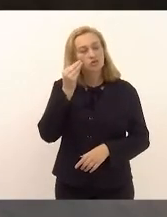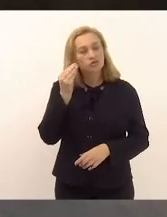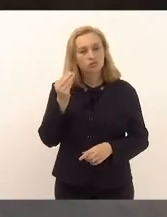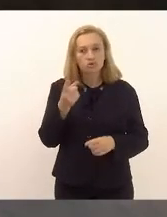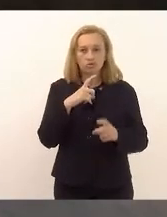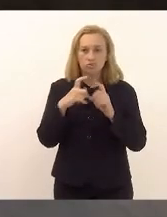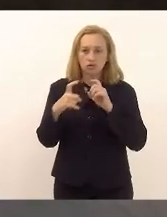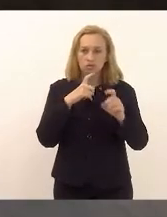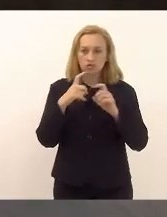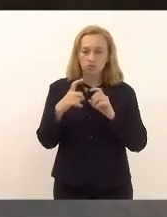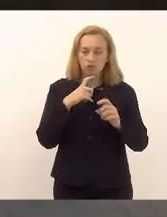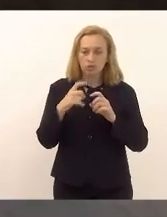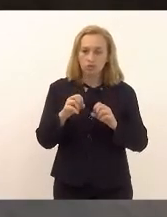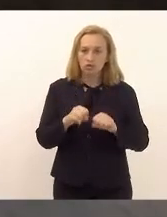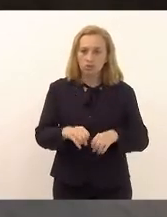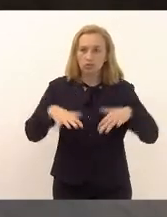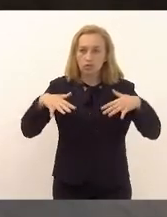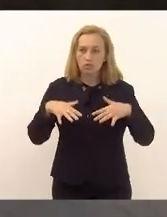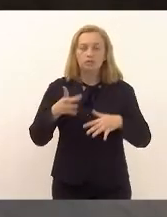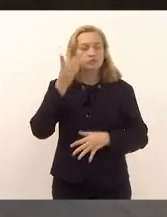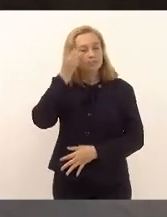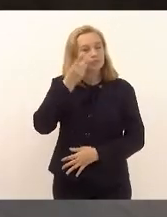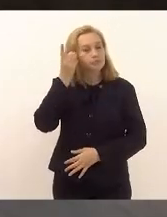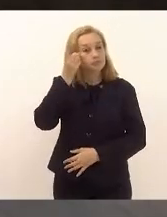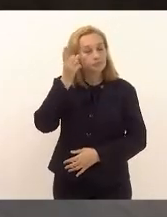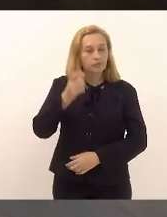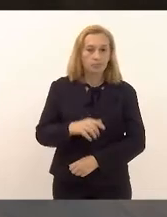em plenário, deputada Lucinha.